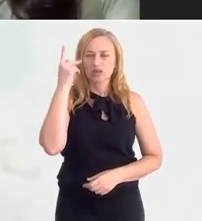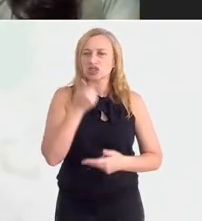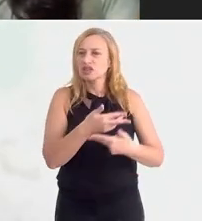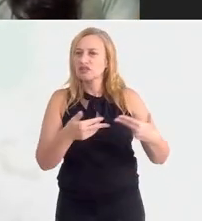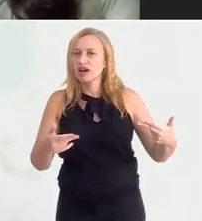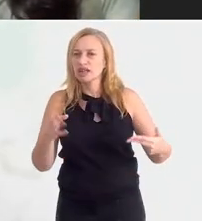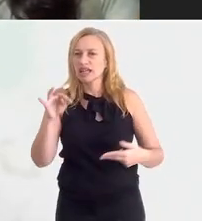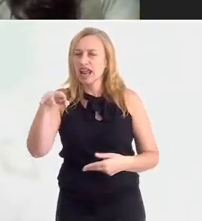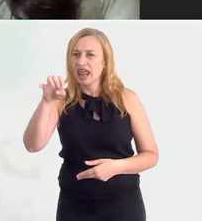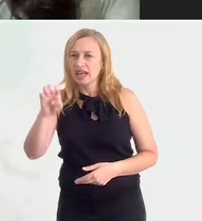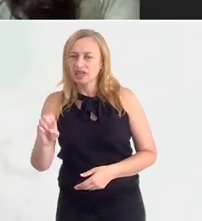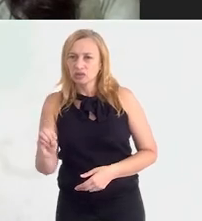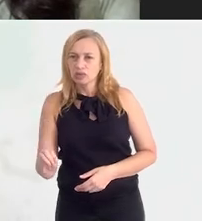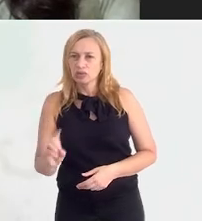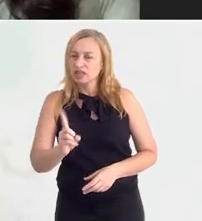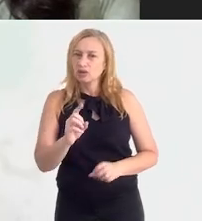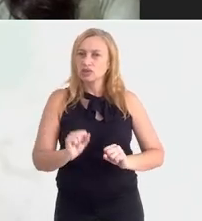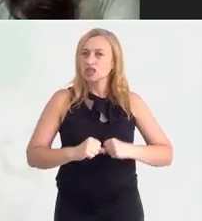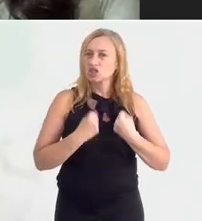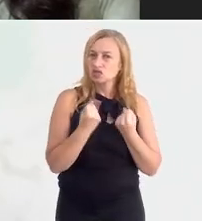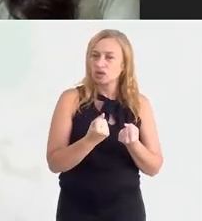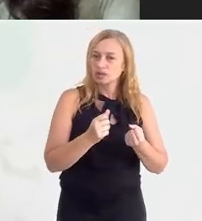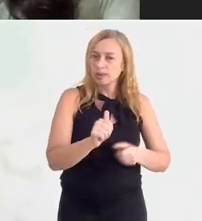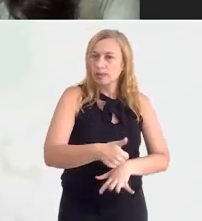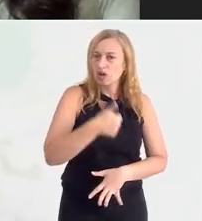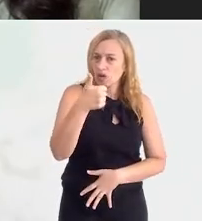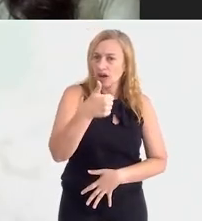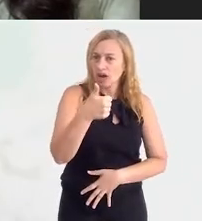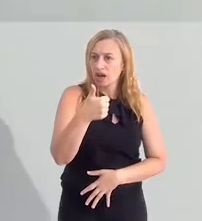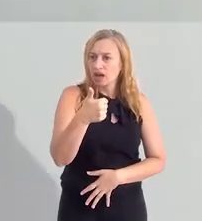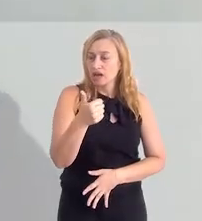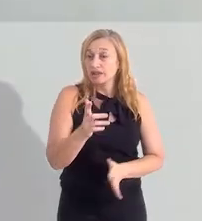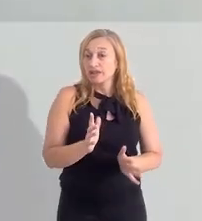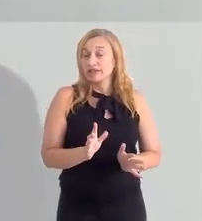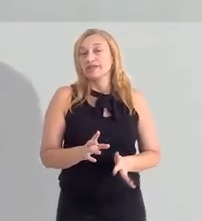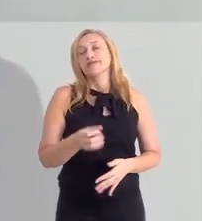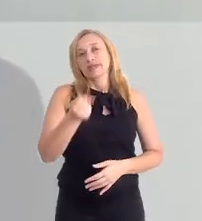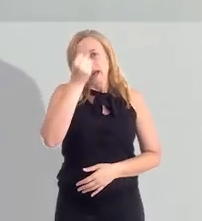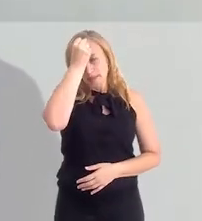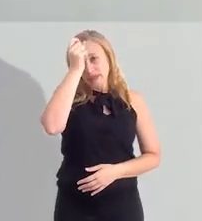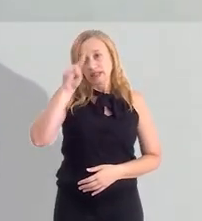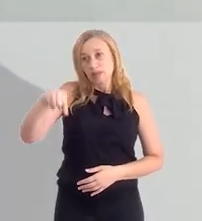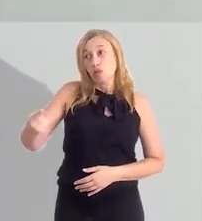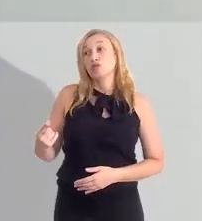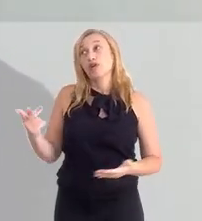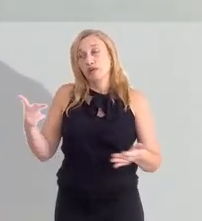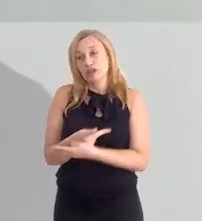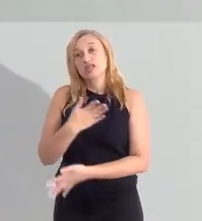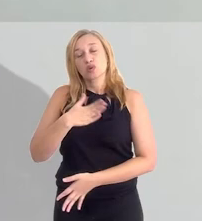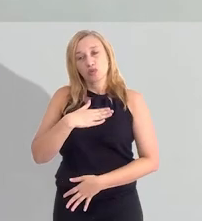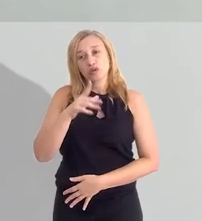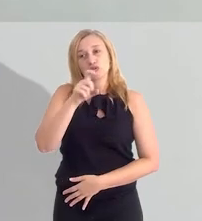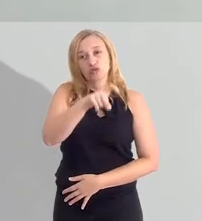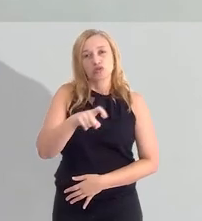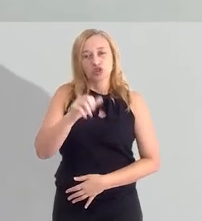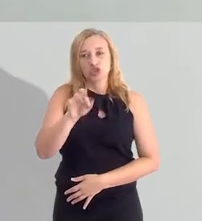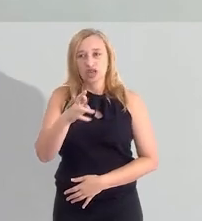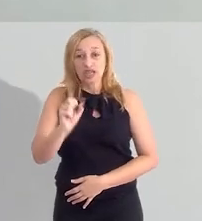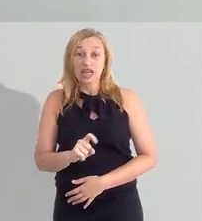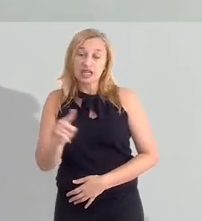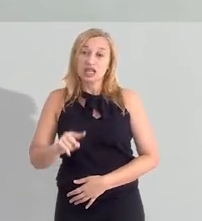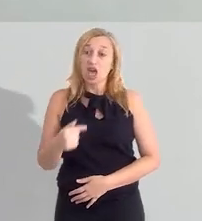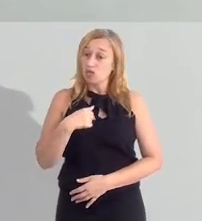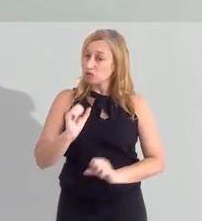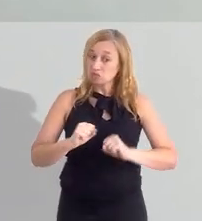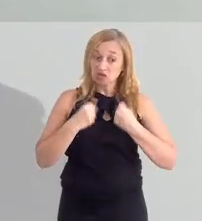pessoa que tem muito talento, mas que não se dedica a aprimorar o talento, termina se repetindo. Isso aconteceu comigo no xadrez. Como eu